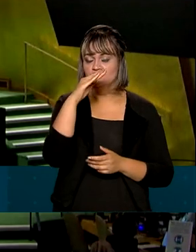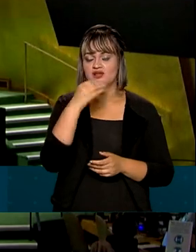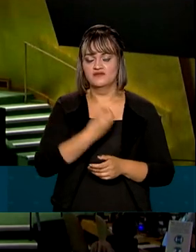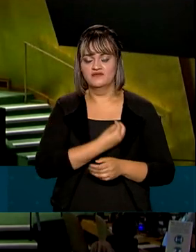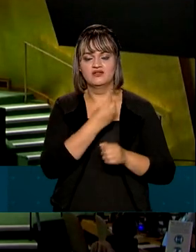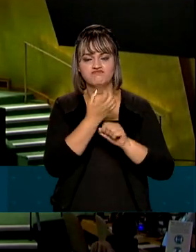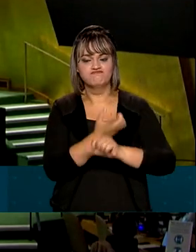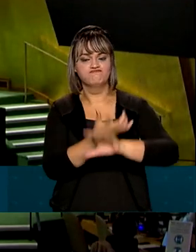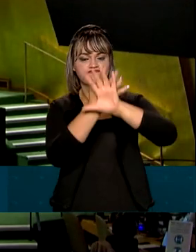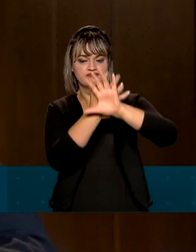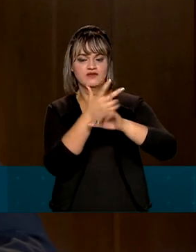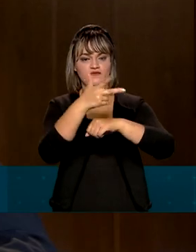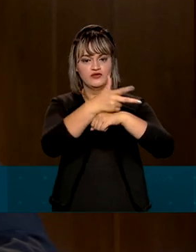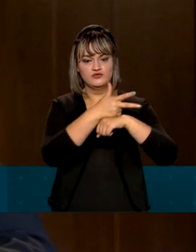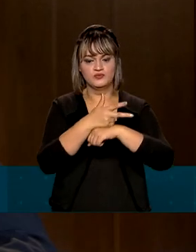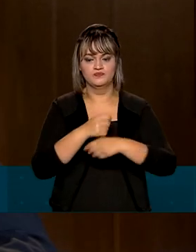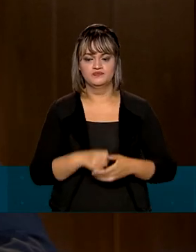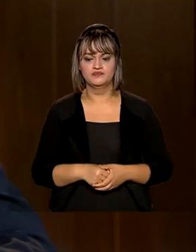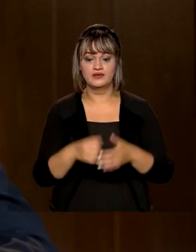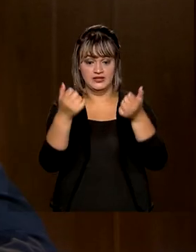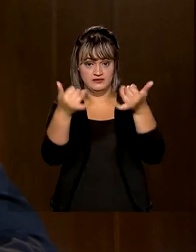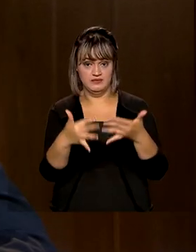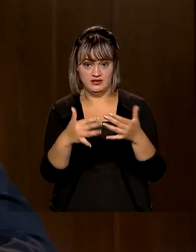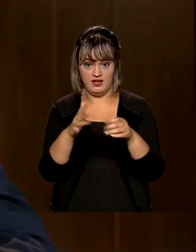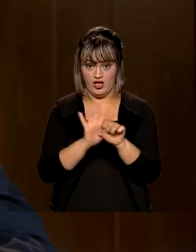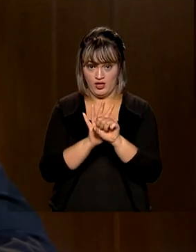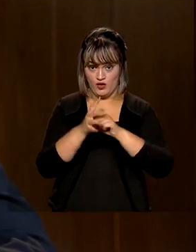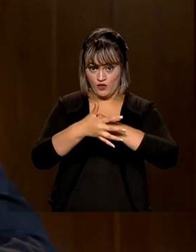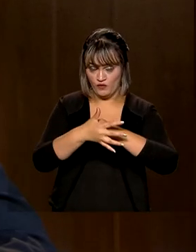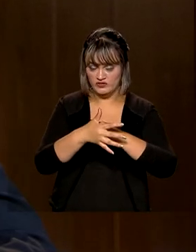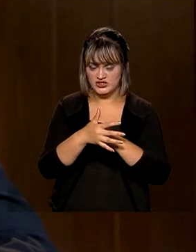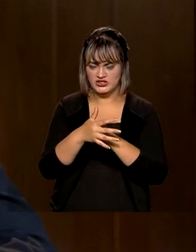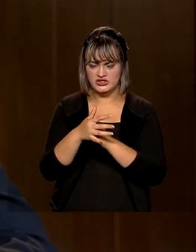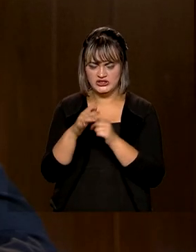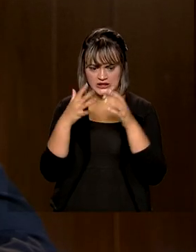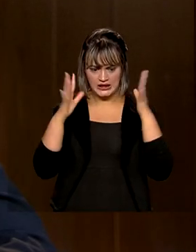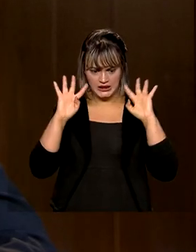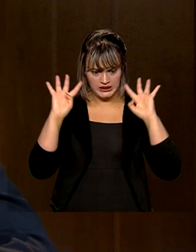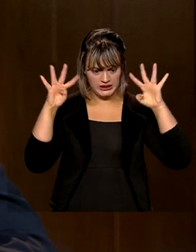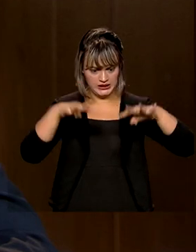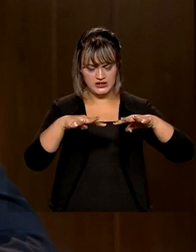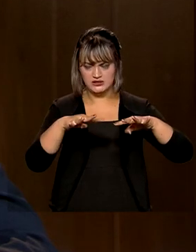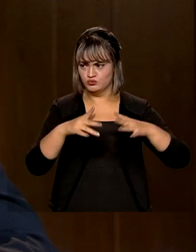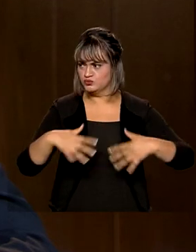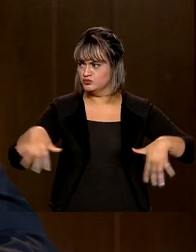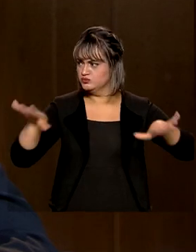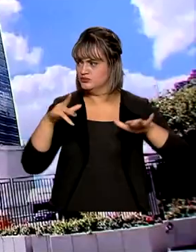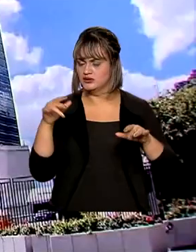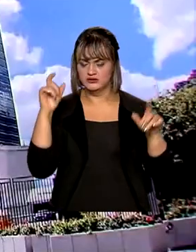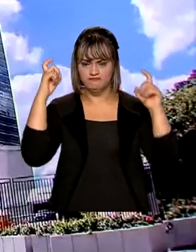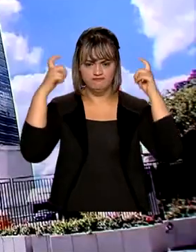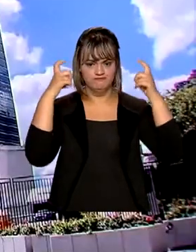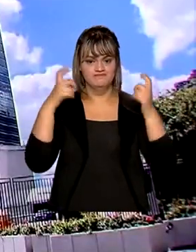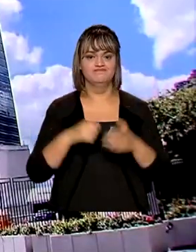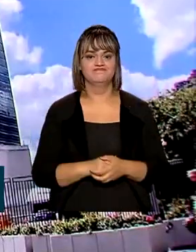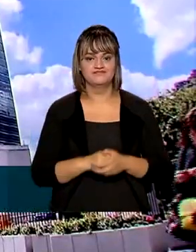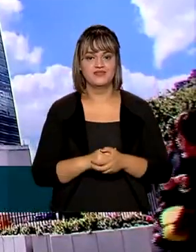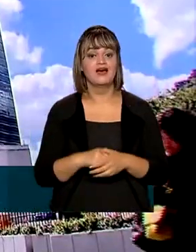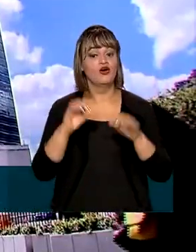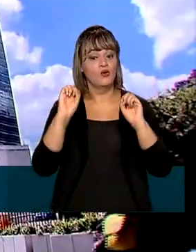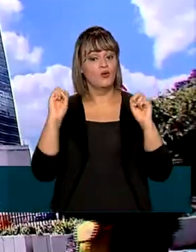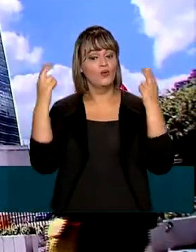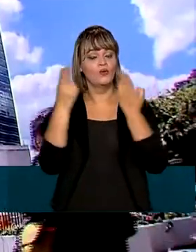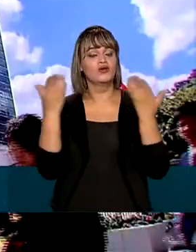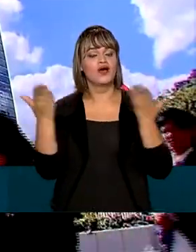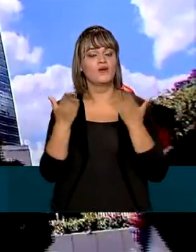participou por mensagem de vídeo 2019 ganhou o centro de todas as atenções ao longo deixando neste ano a